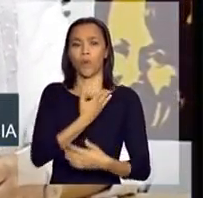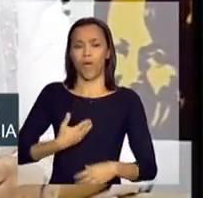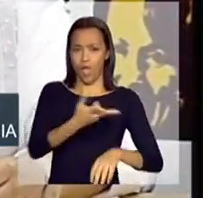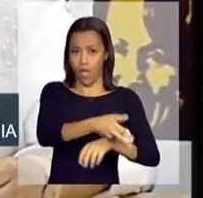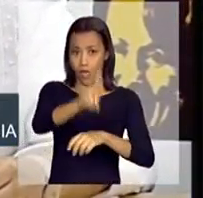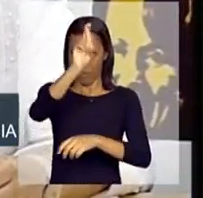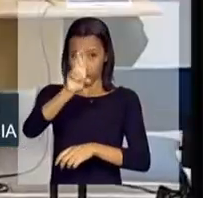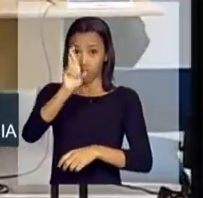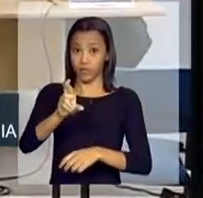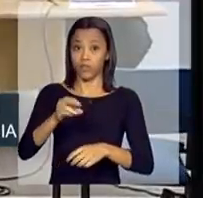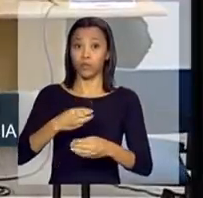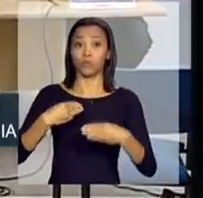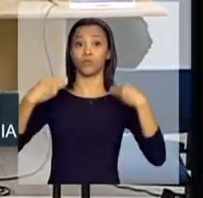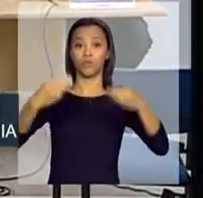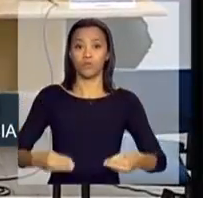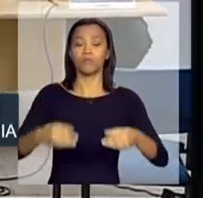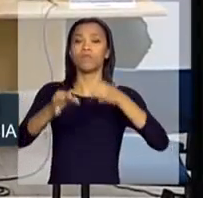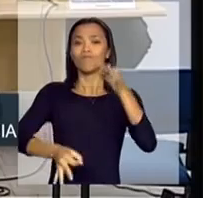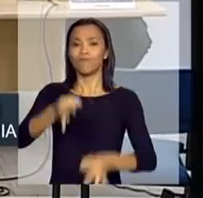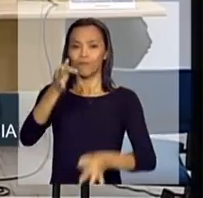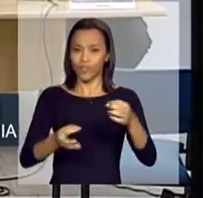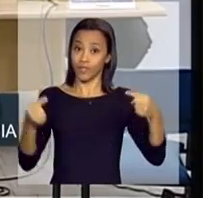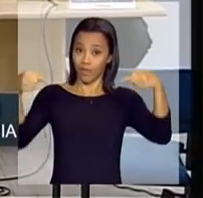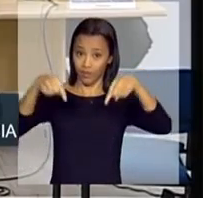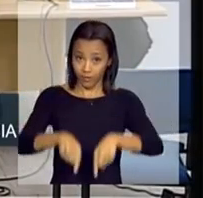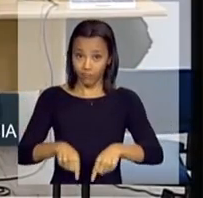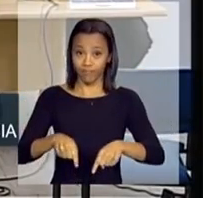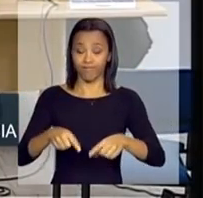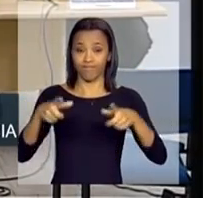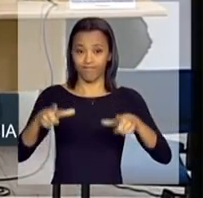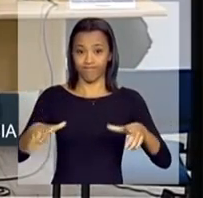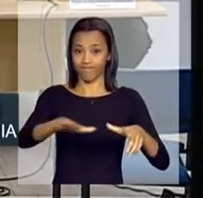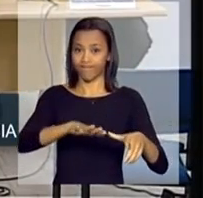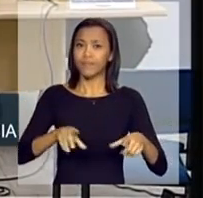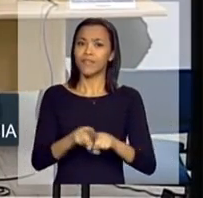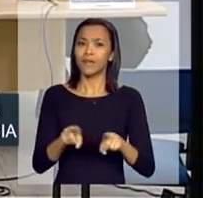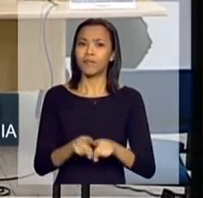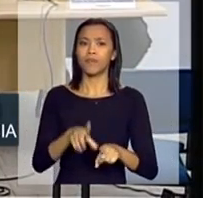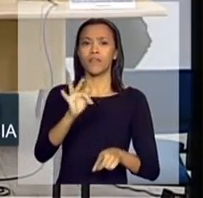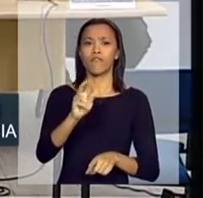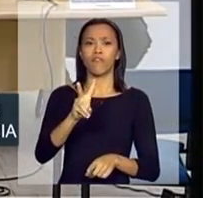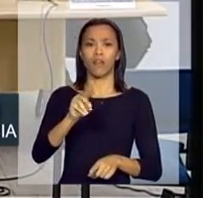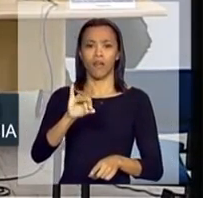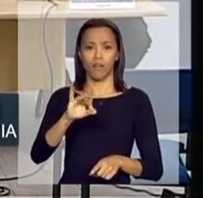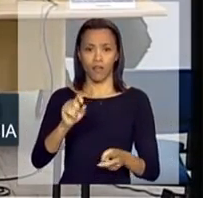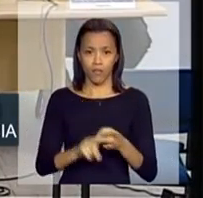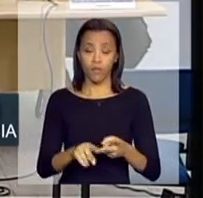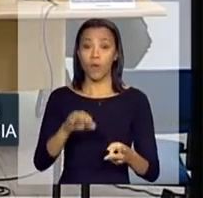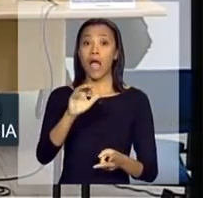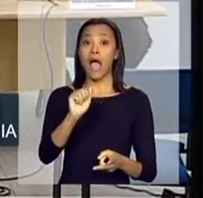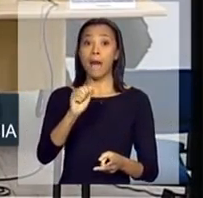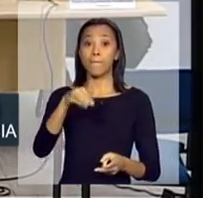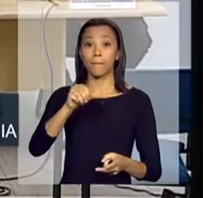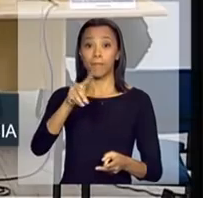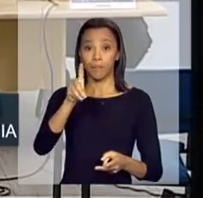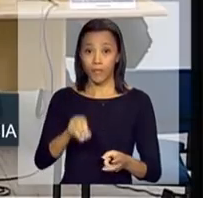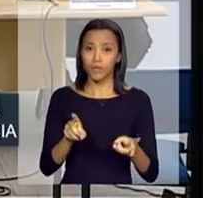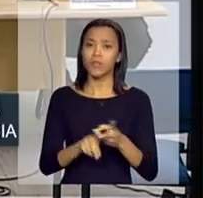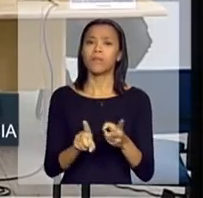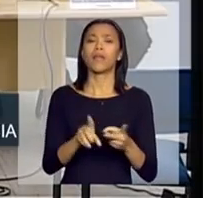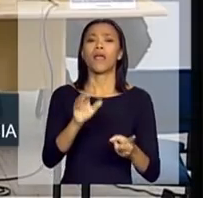da Justiça aqui nessa casa, o Flávio Caetano, o Amam Tabosa de Moraes Córdova,